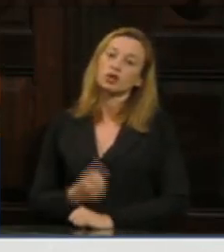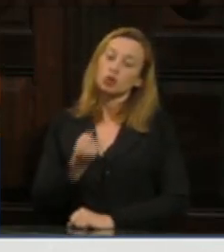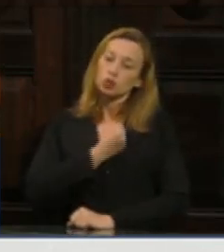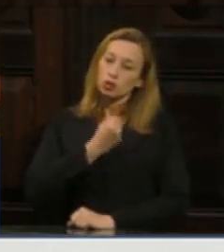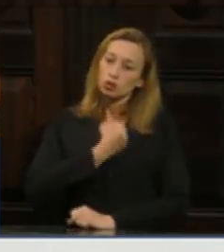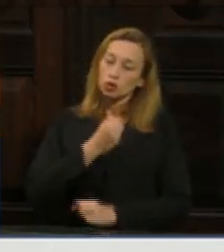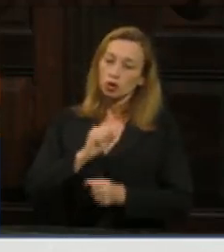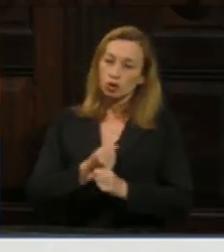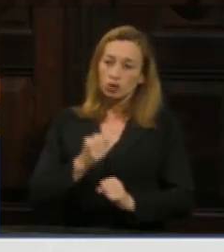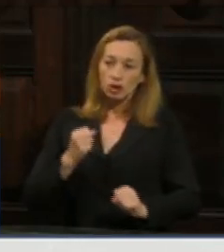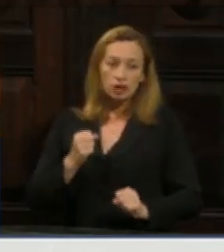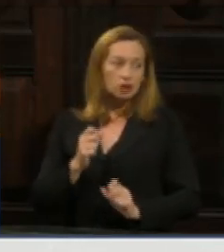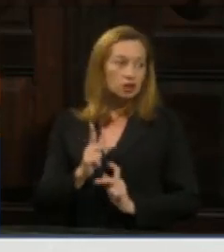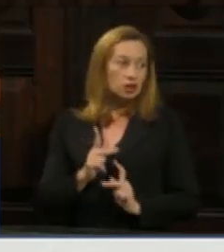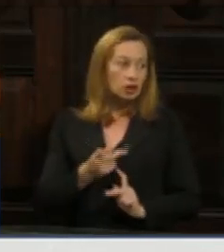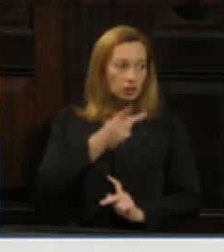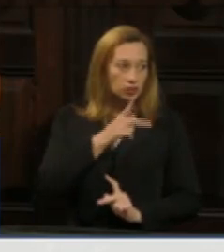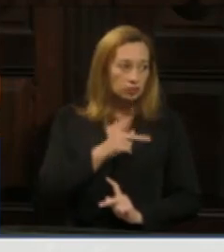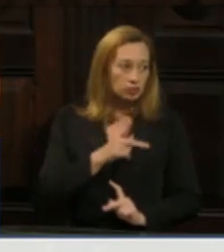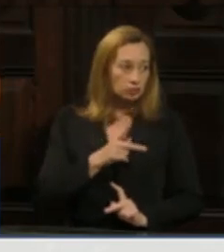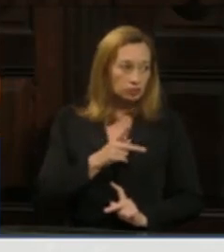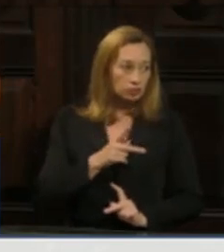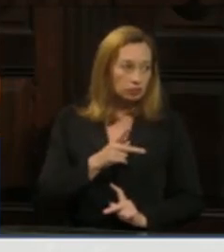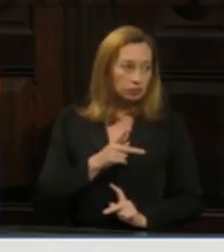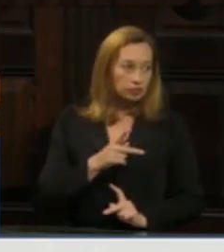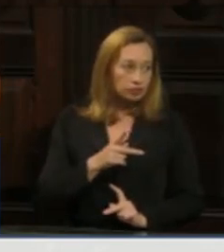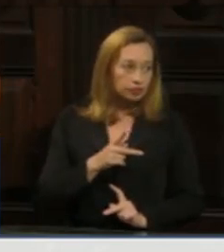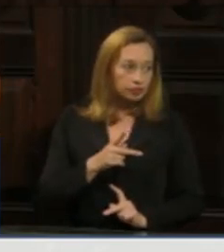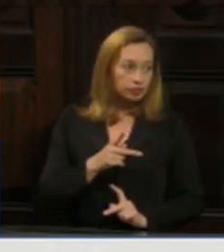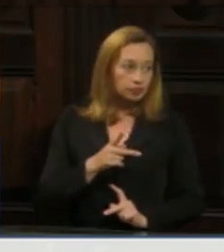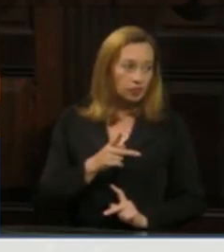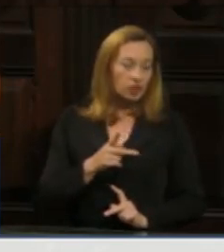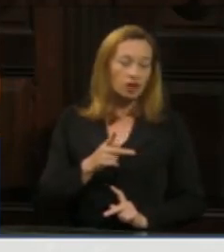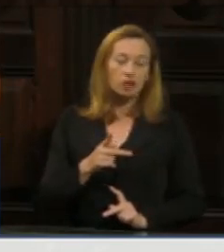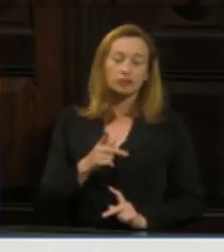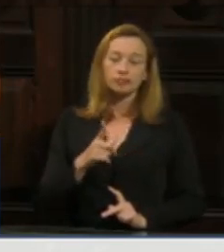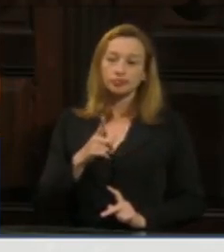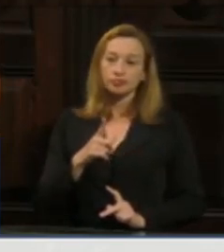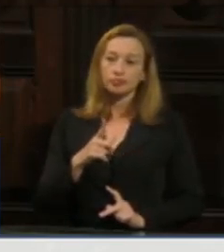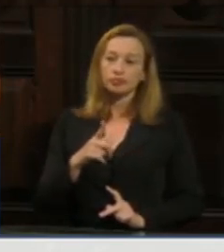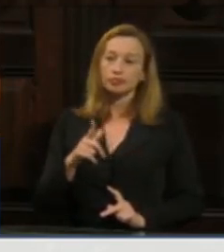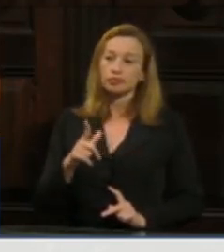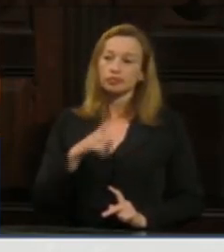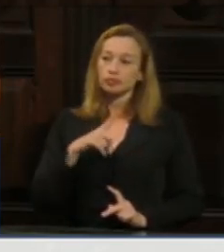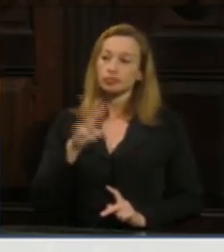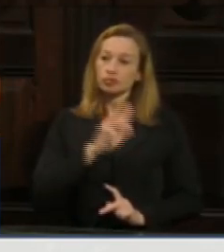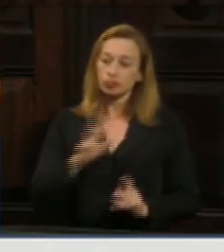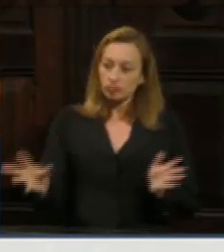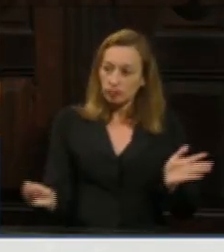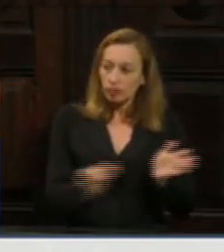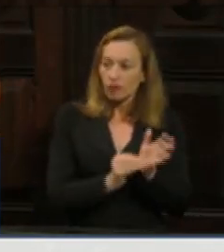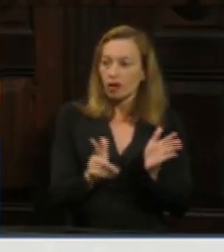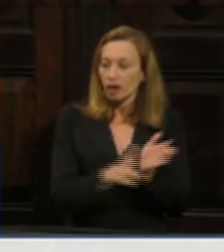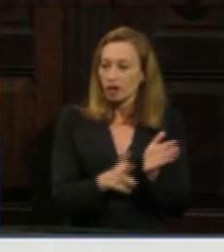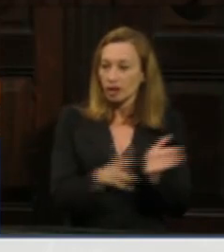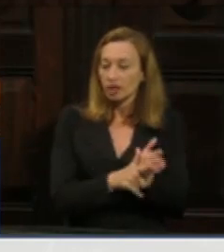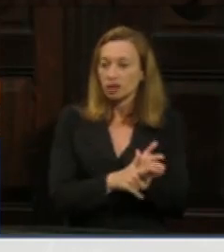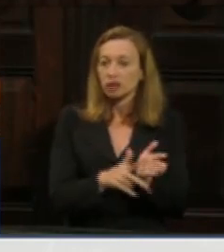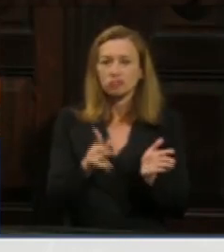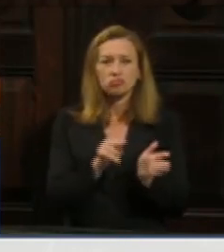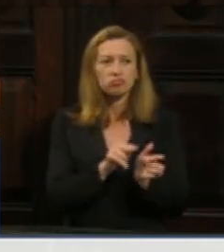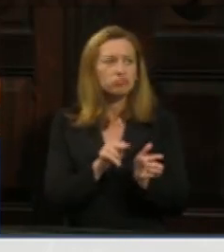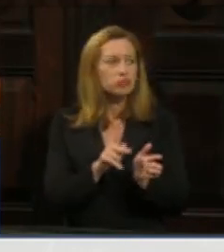imenso desserviço ao Estado do Rio de Janeiro, à população do Rio de Janeiro e à